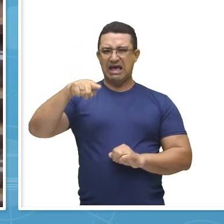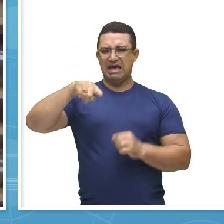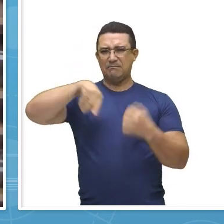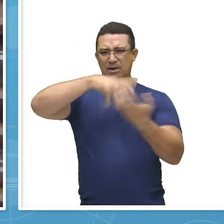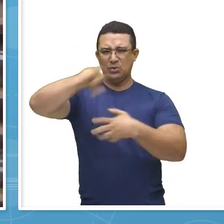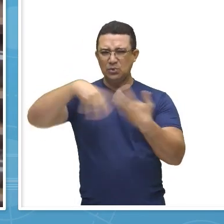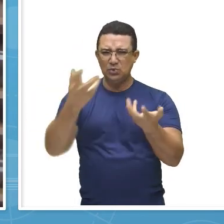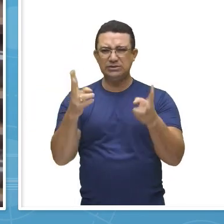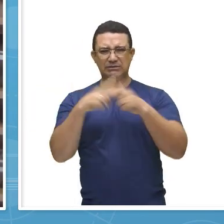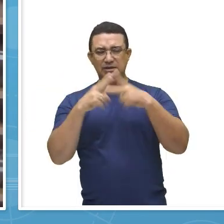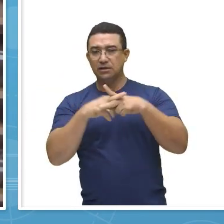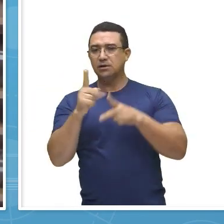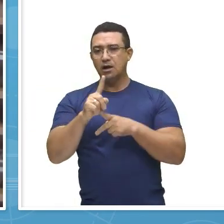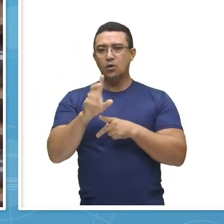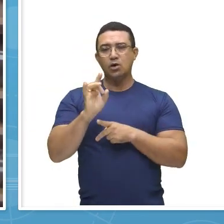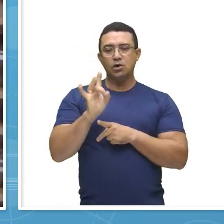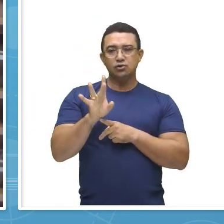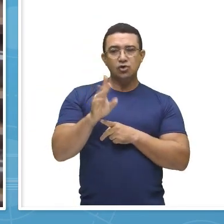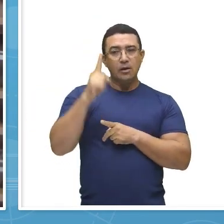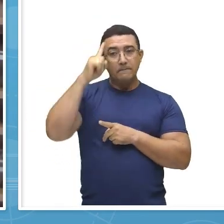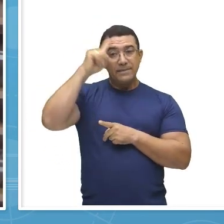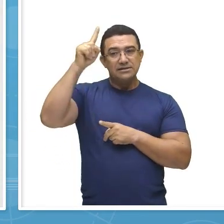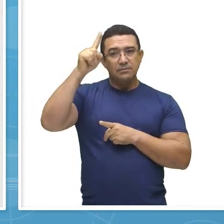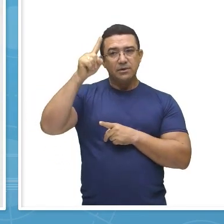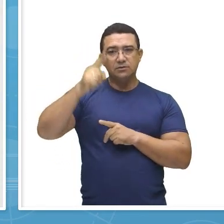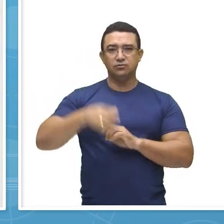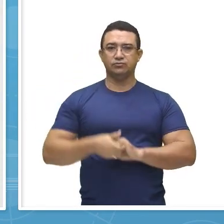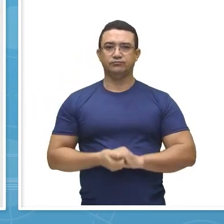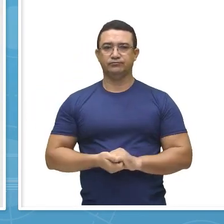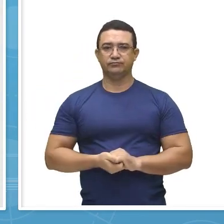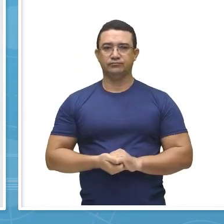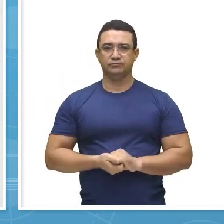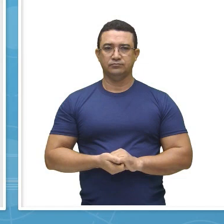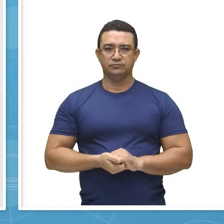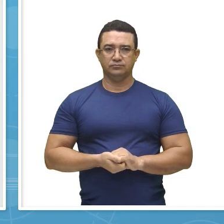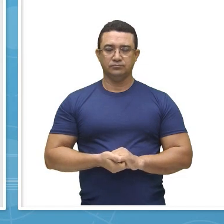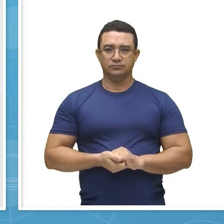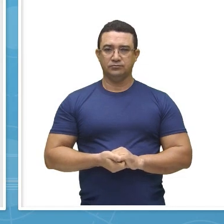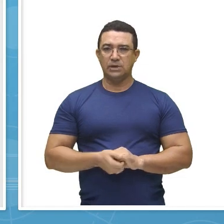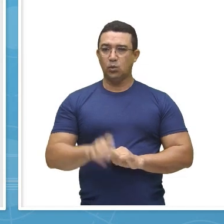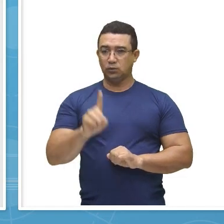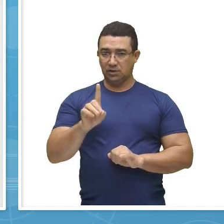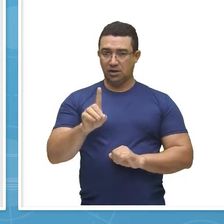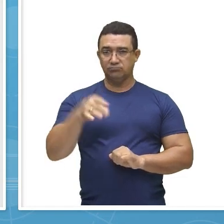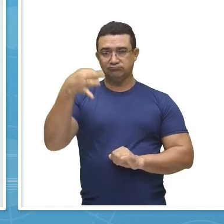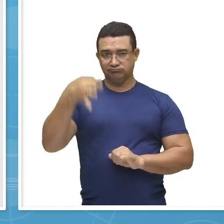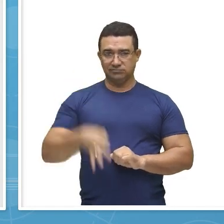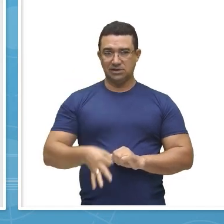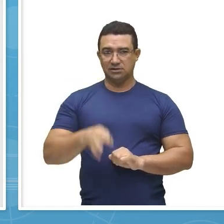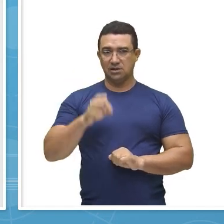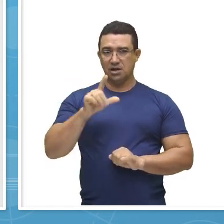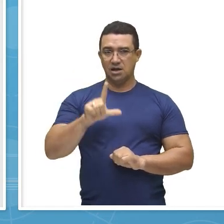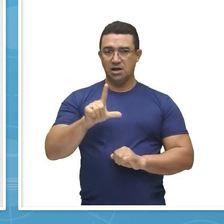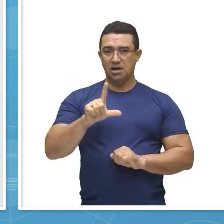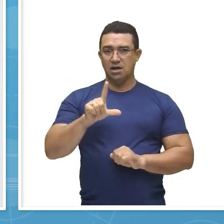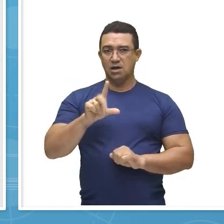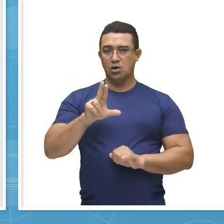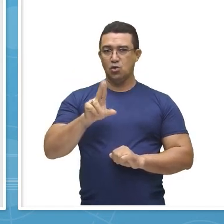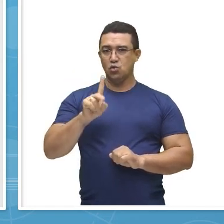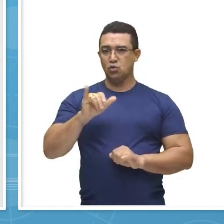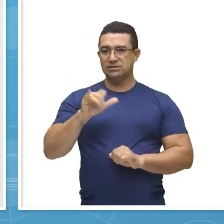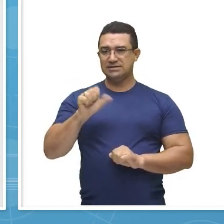tá bom, gente? Então, o que nos sobrou? A alternativa D. Então, esse movimento